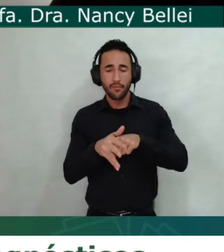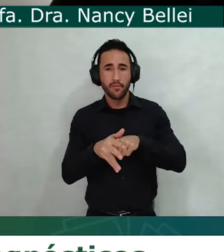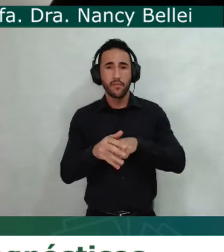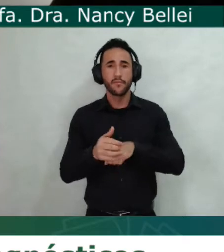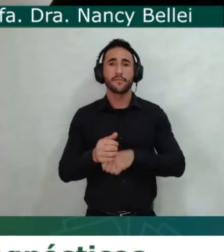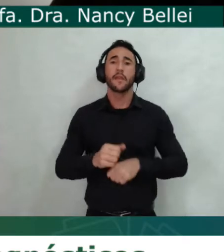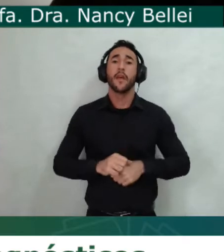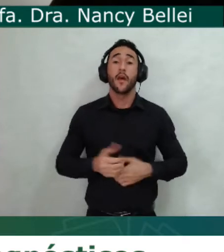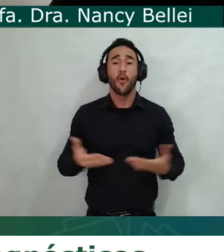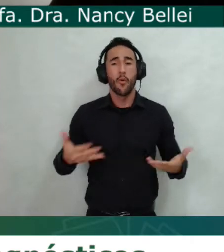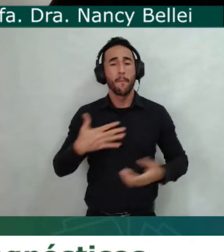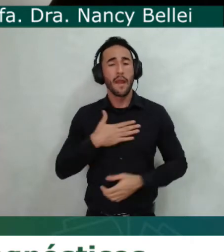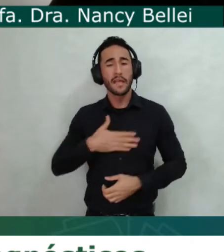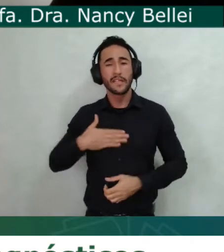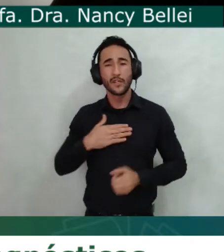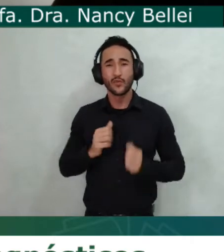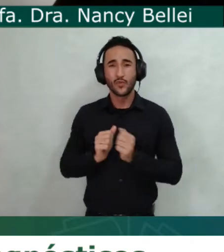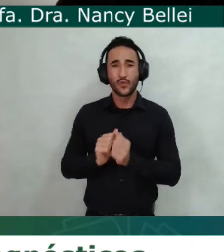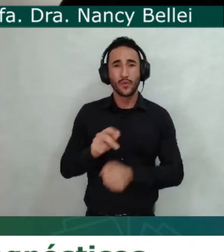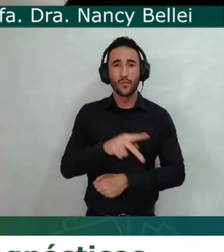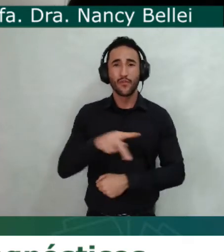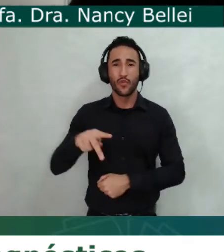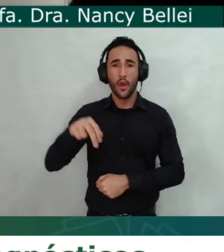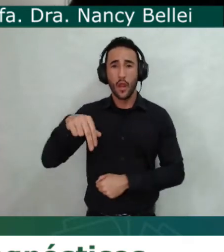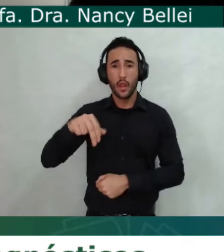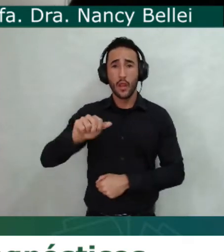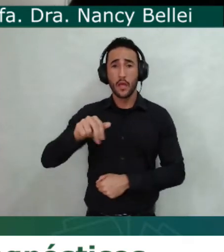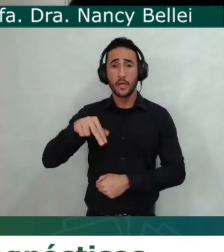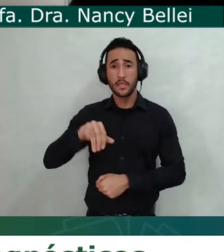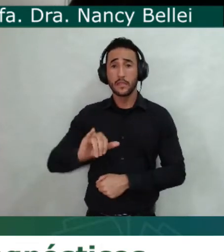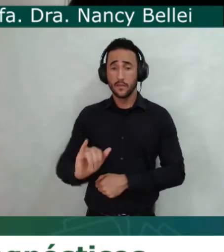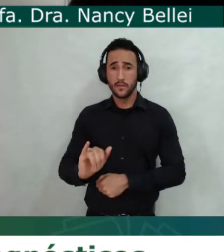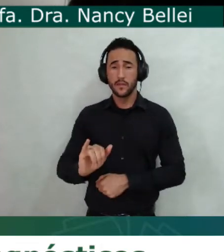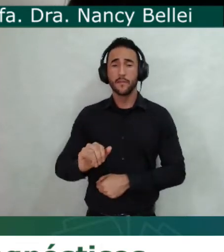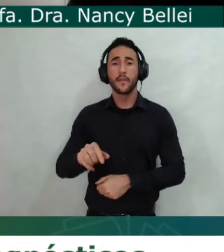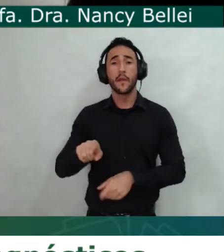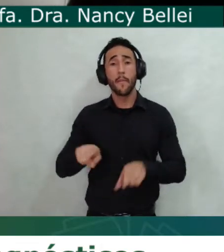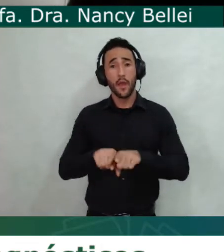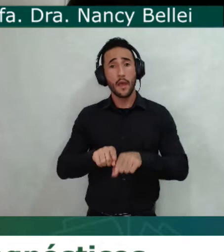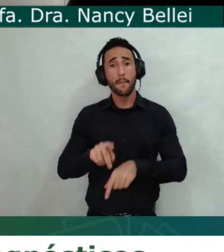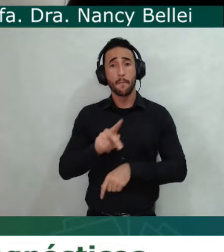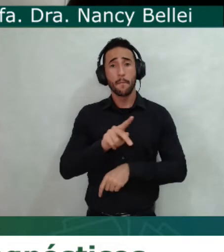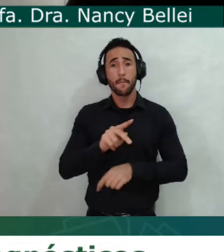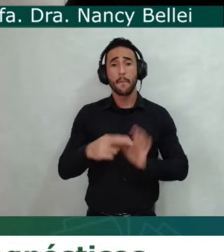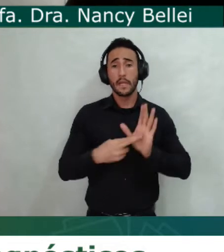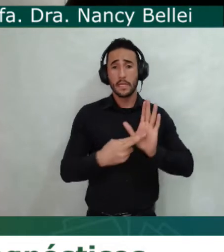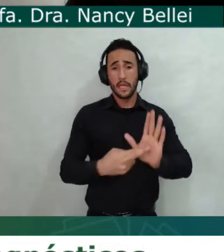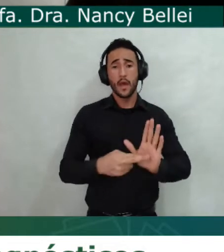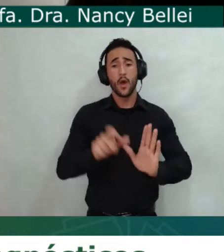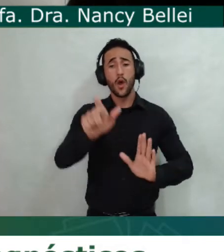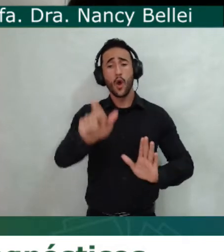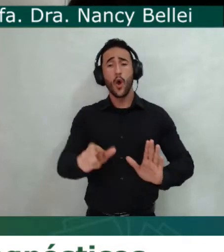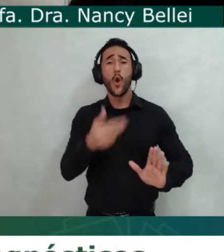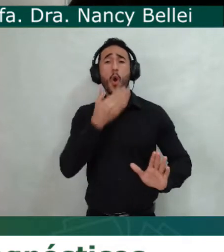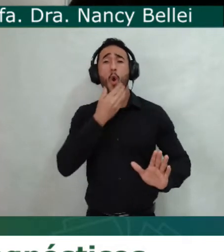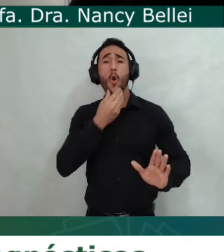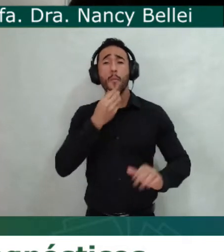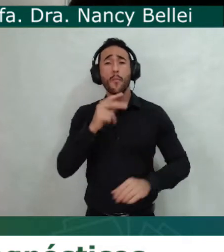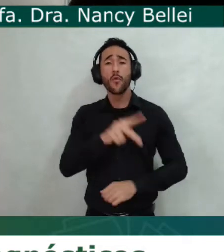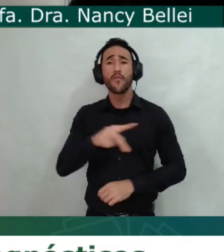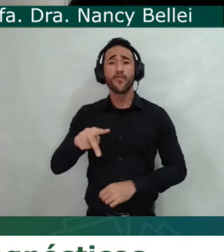Também gostaria já de apresentar o professor Arthur Chioro. O professor Arthur Chioro é